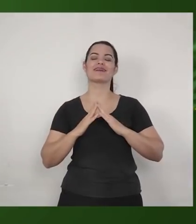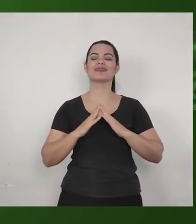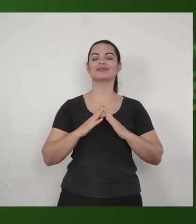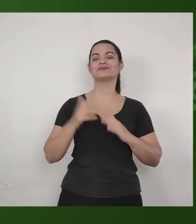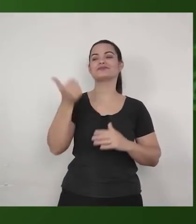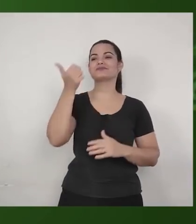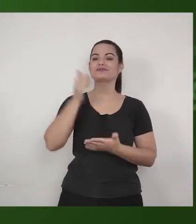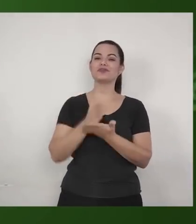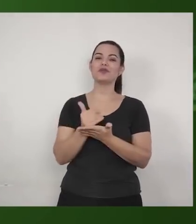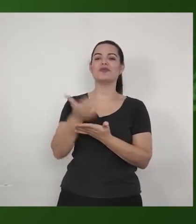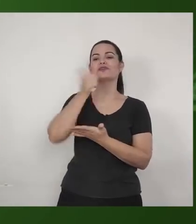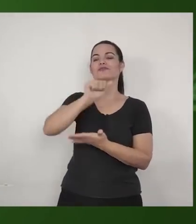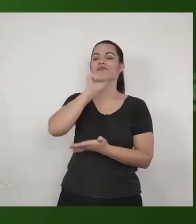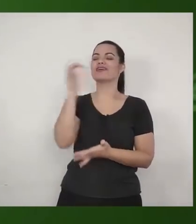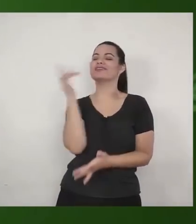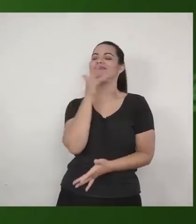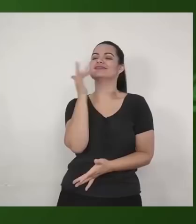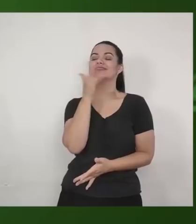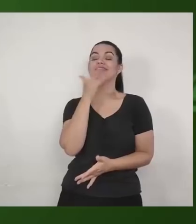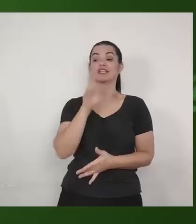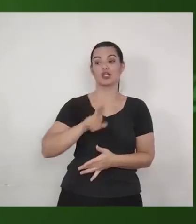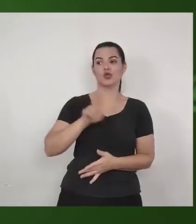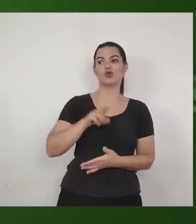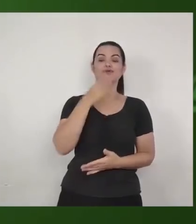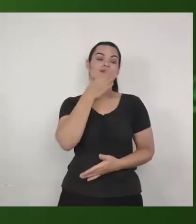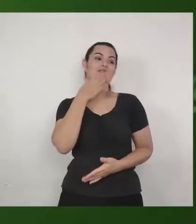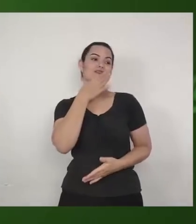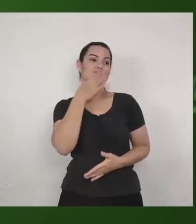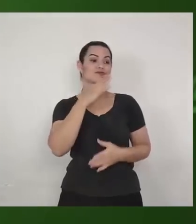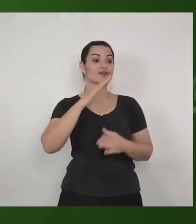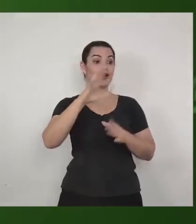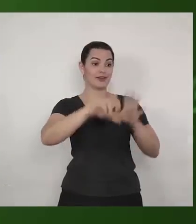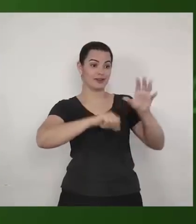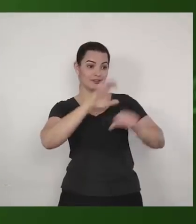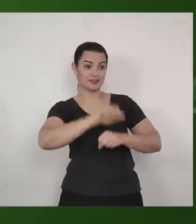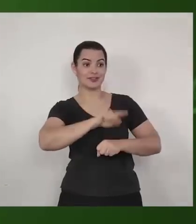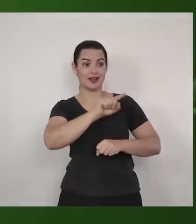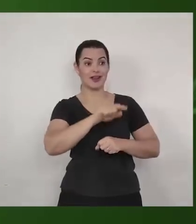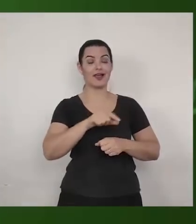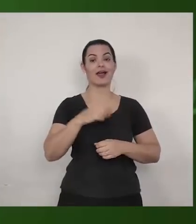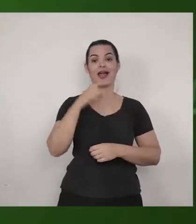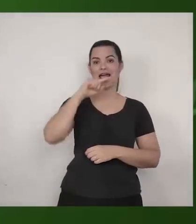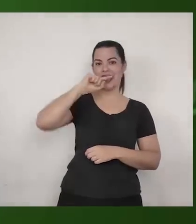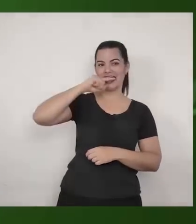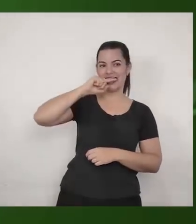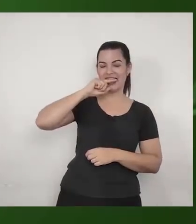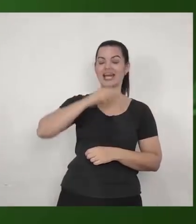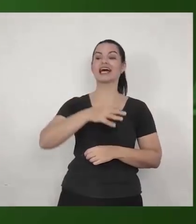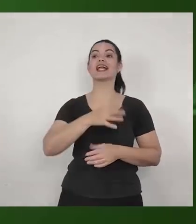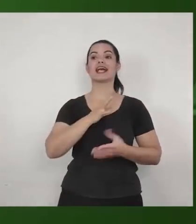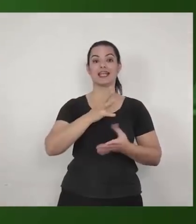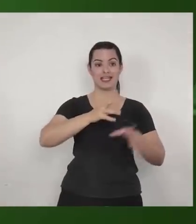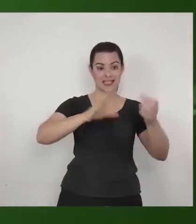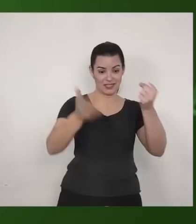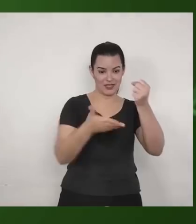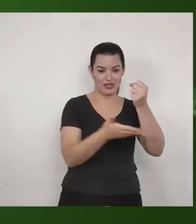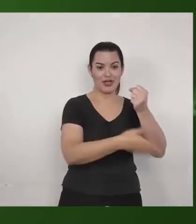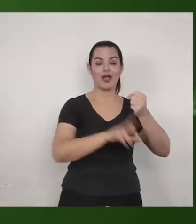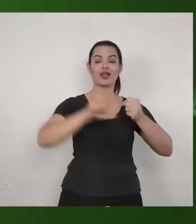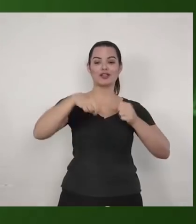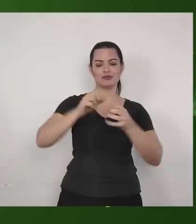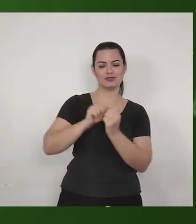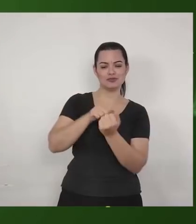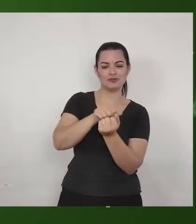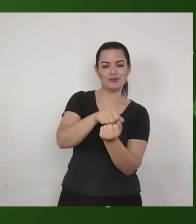minha doce mãezinha, com açúcar que é extraído da cana-de-açúcar, que é colhida, que é moída